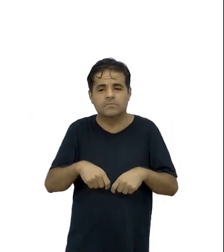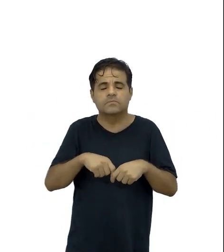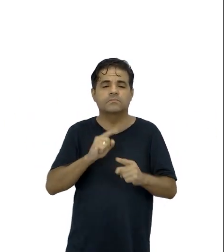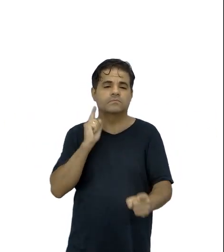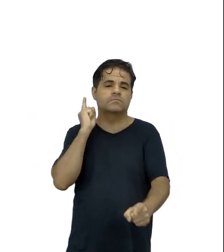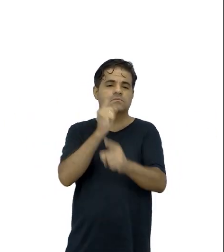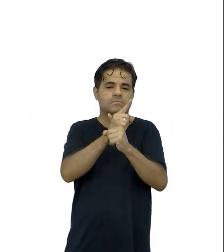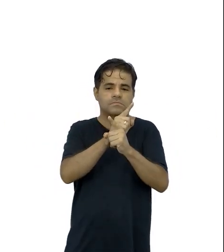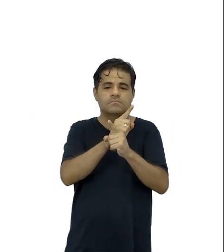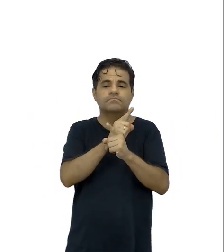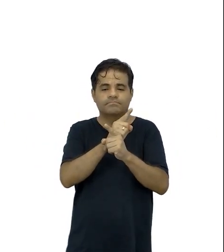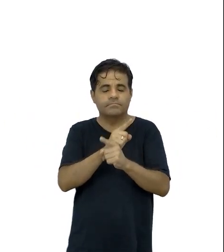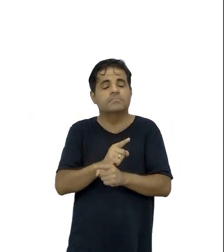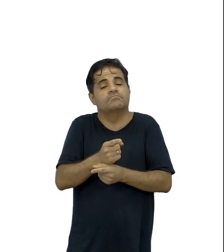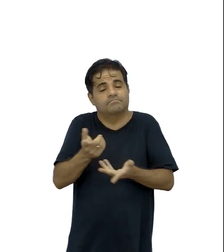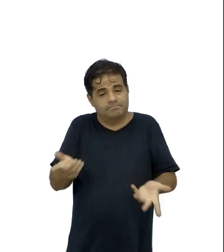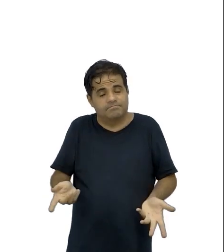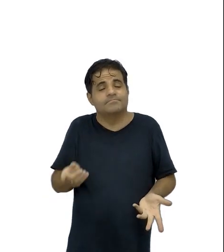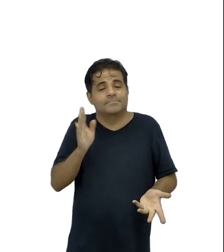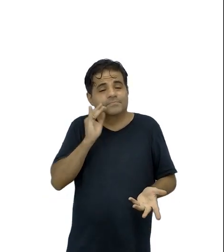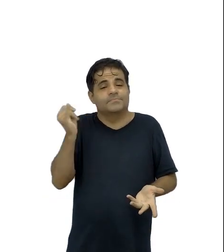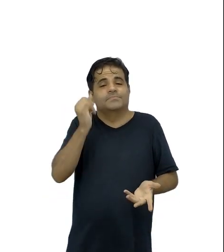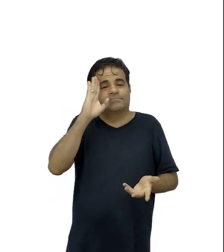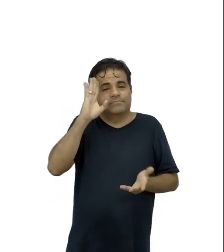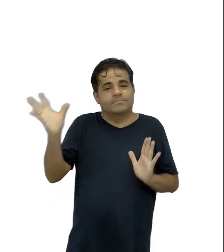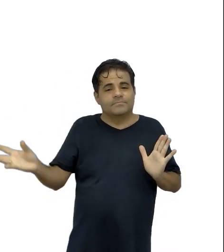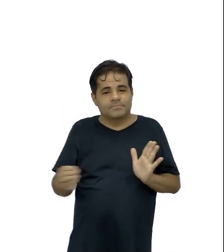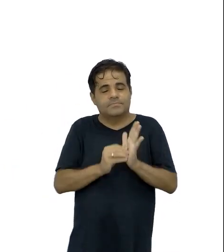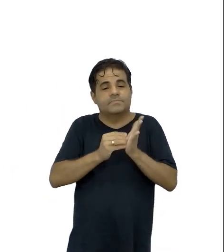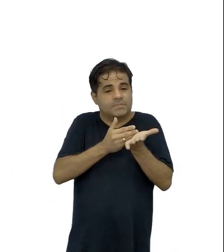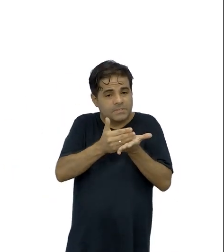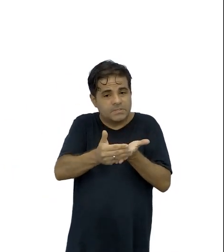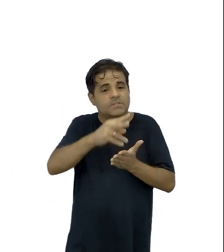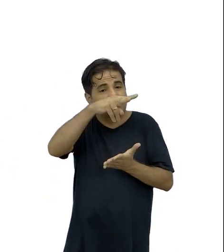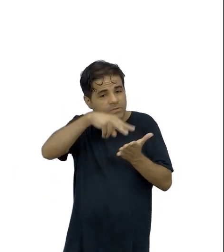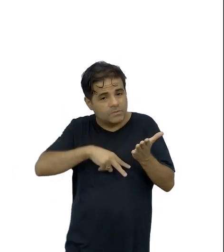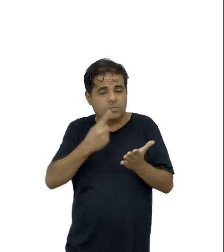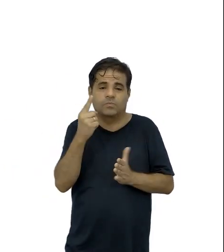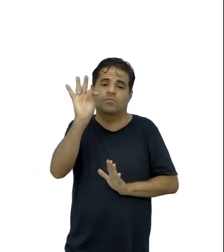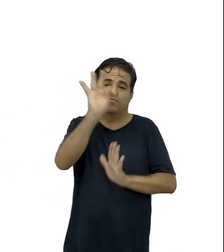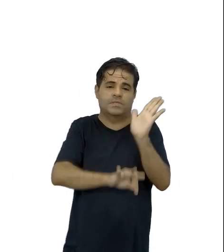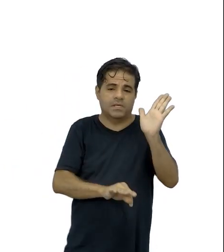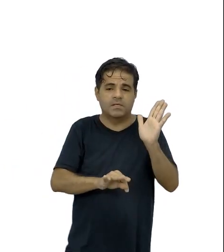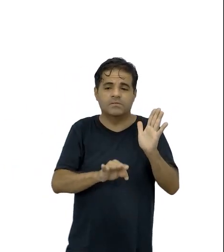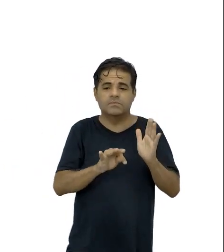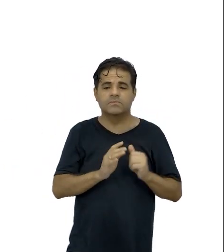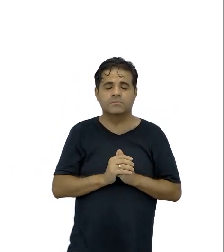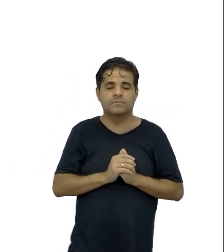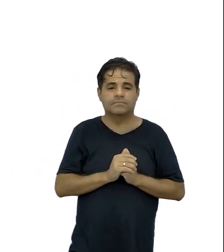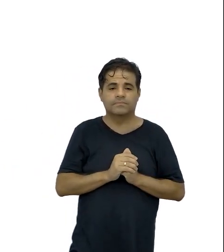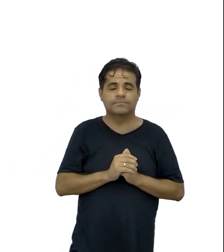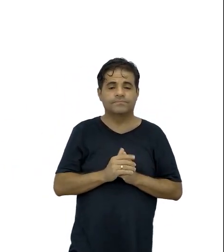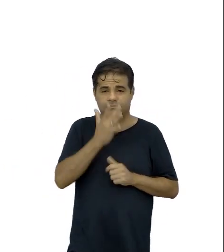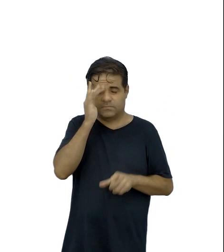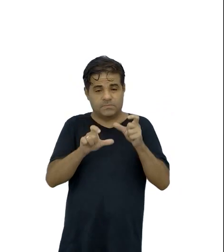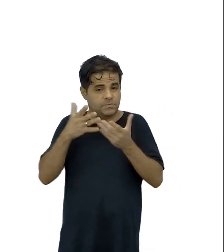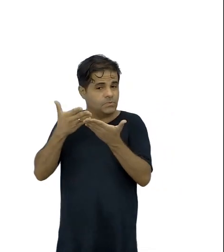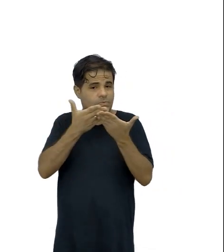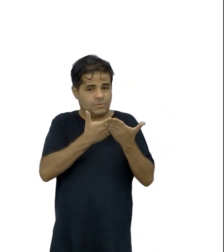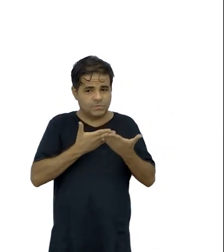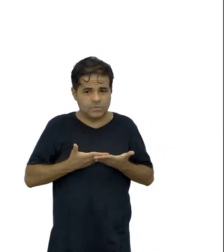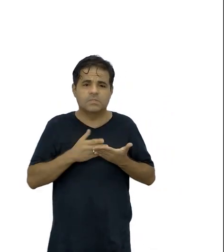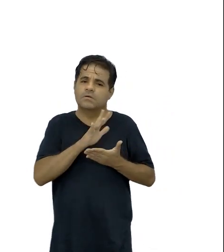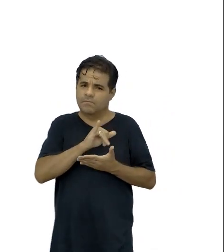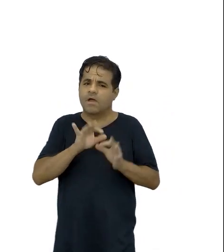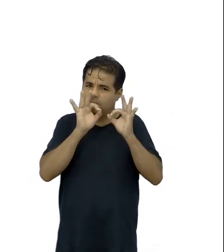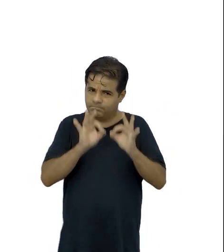encontrar. Vale destacar que, ao iniciar a leitura de um texto, os estudantes